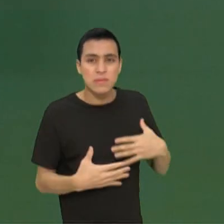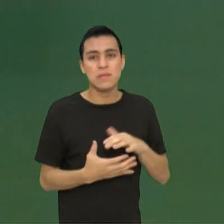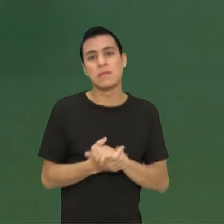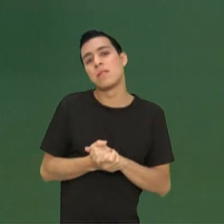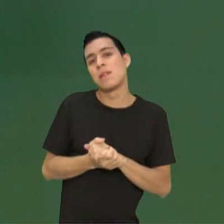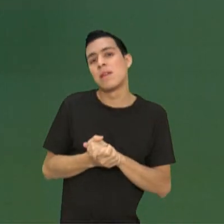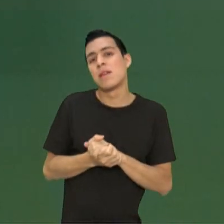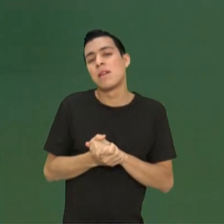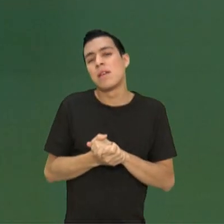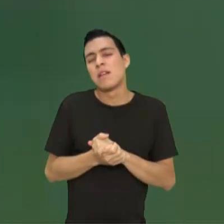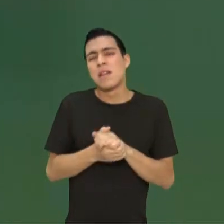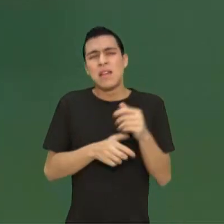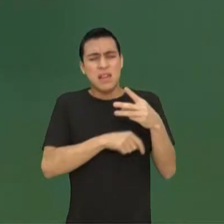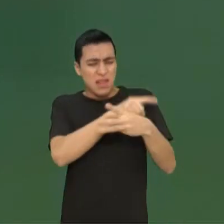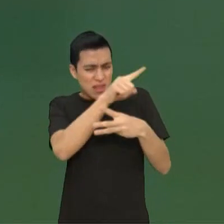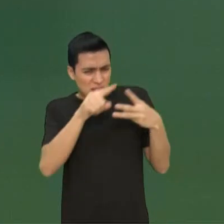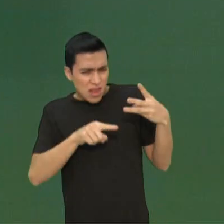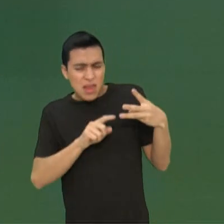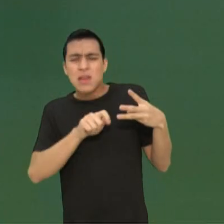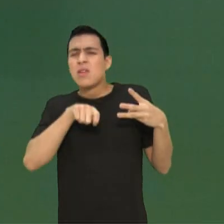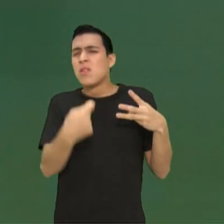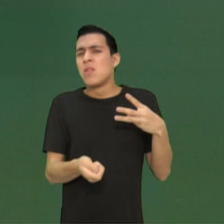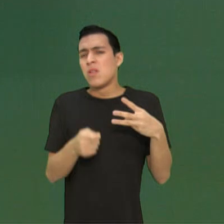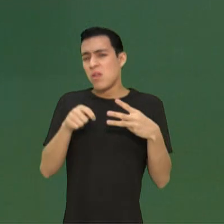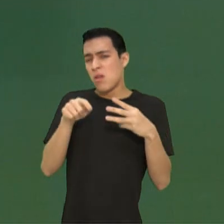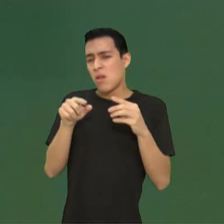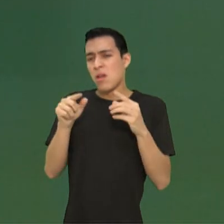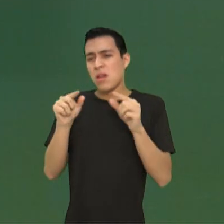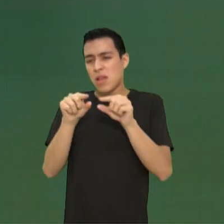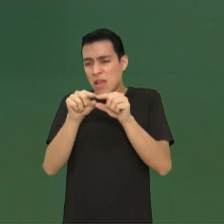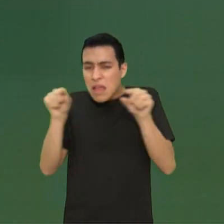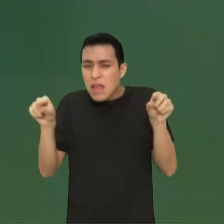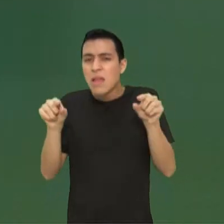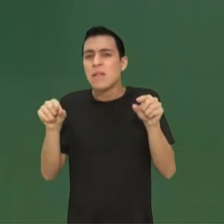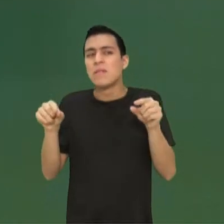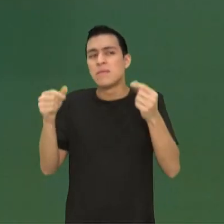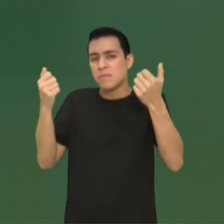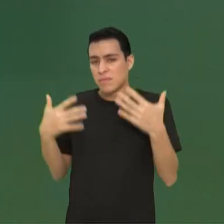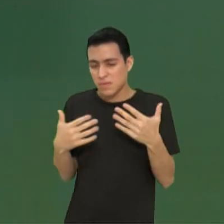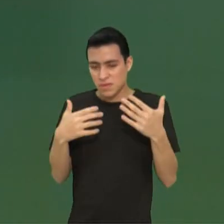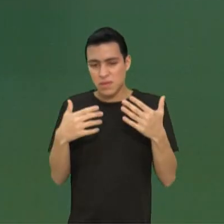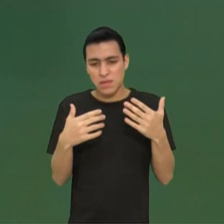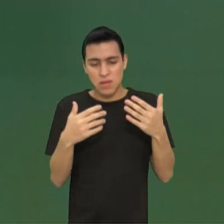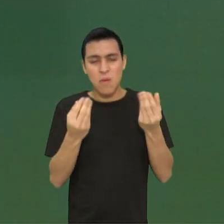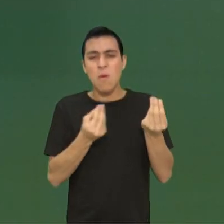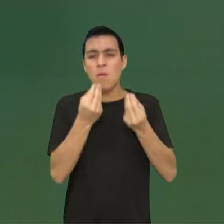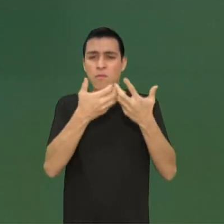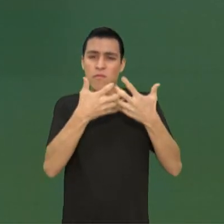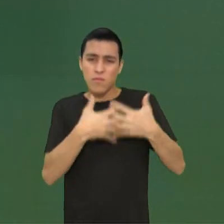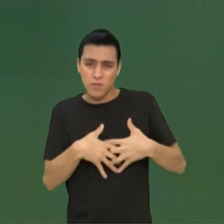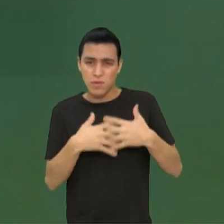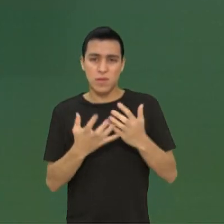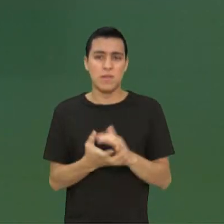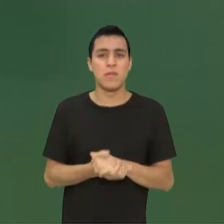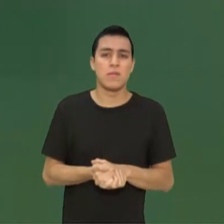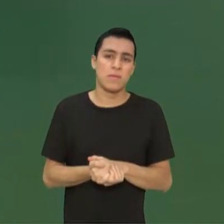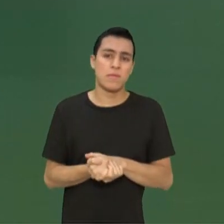Foram feitas 3 afirmações a respeito dos líquens, aquela associação fungo ascomiceto,